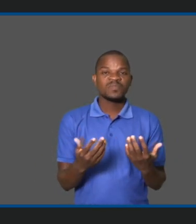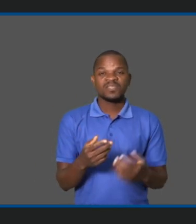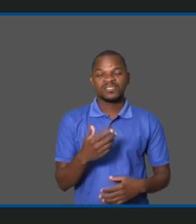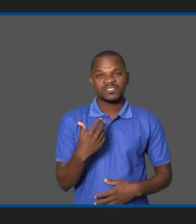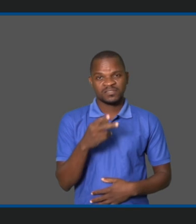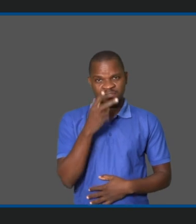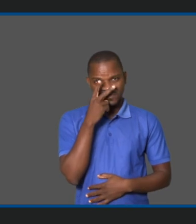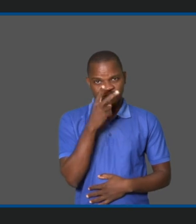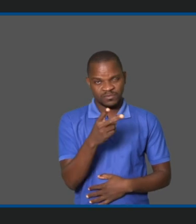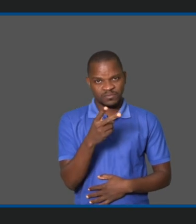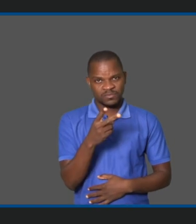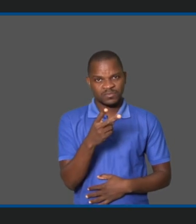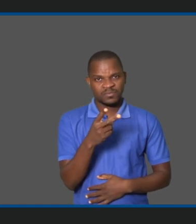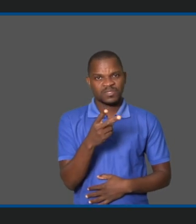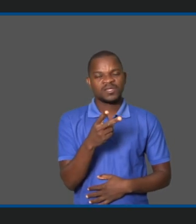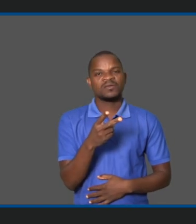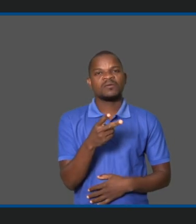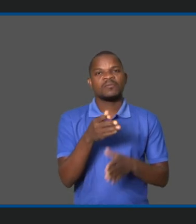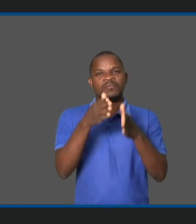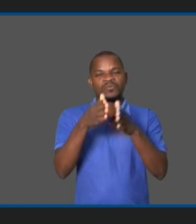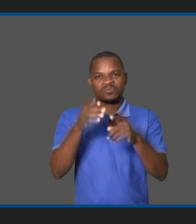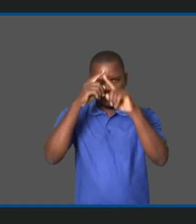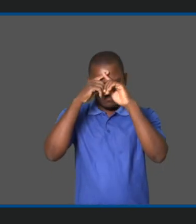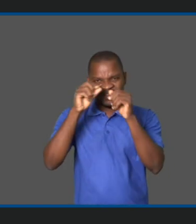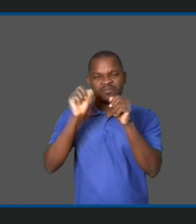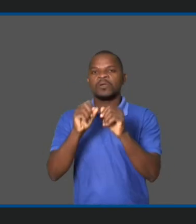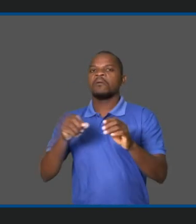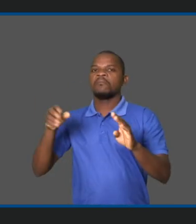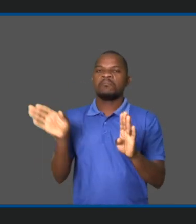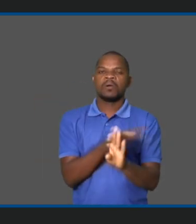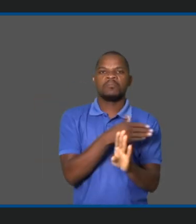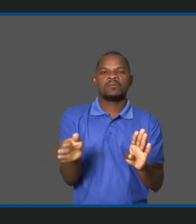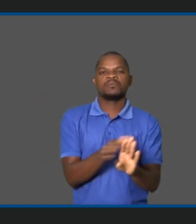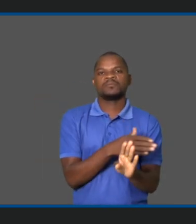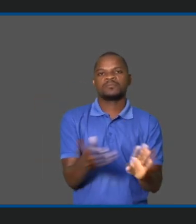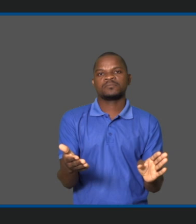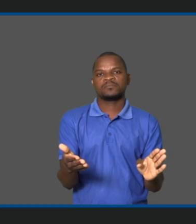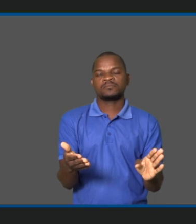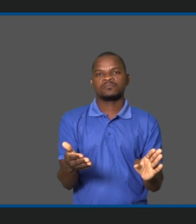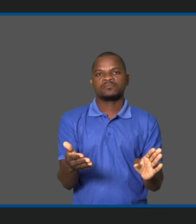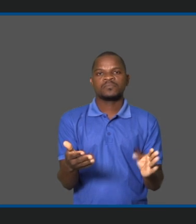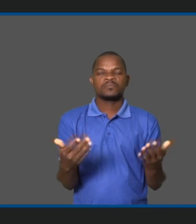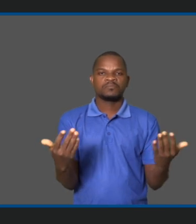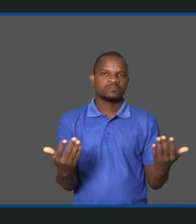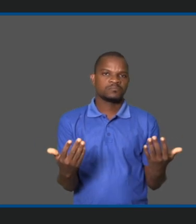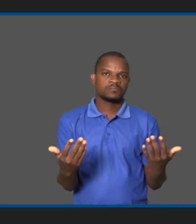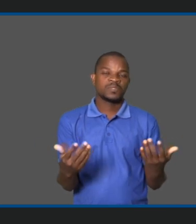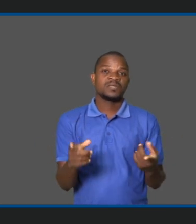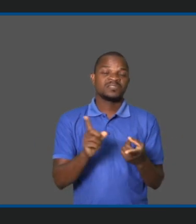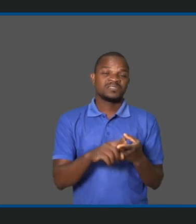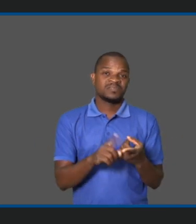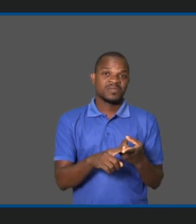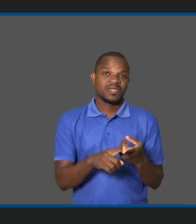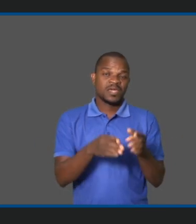o agente da polícia, pelo menos fisicamente. E, pela condição, o